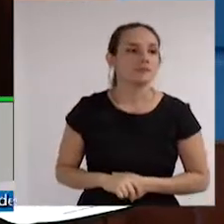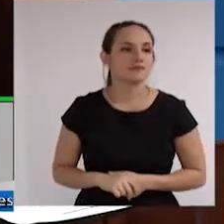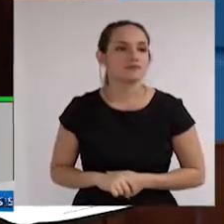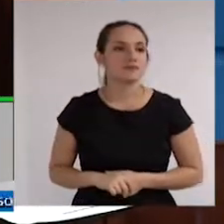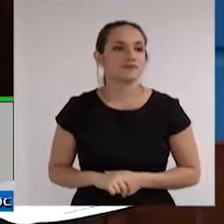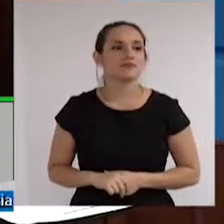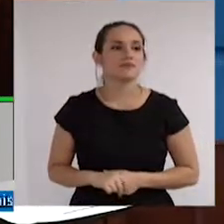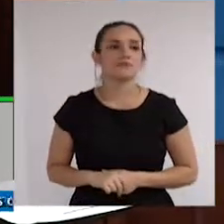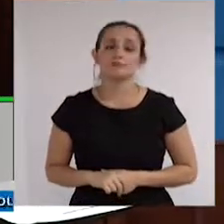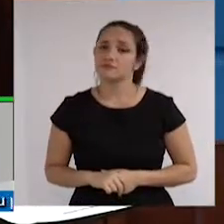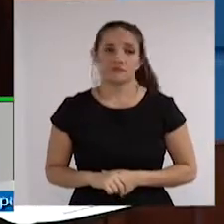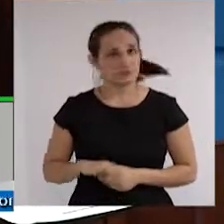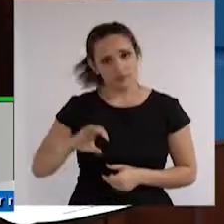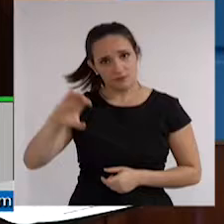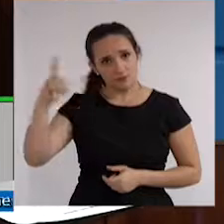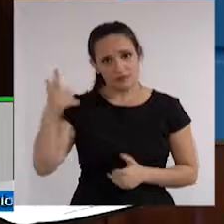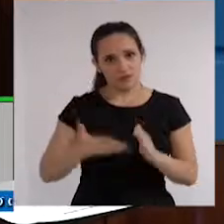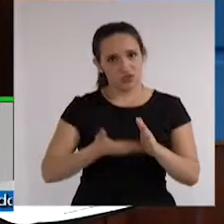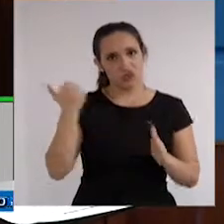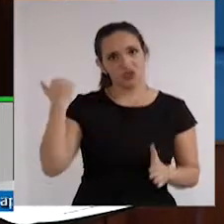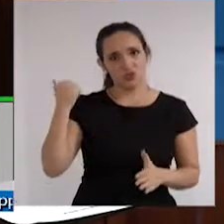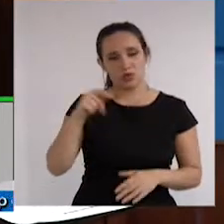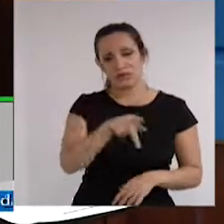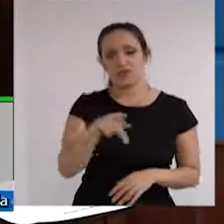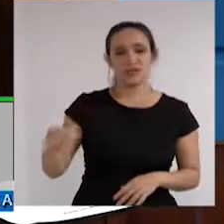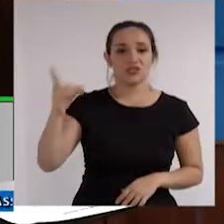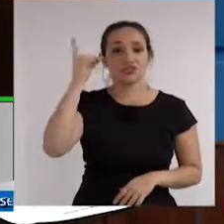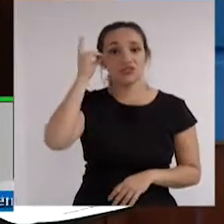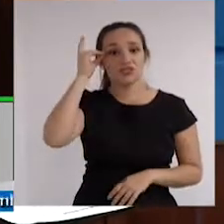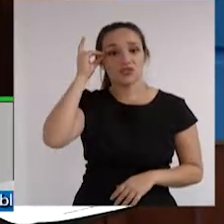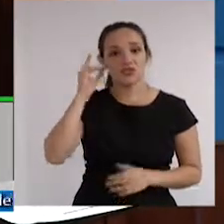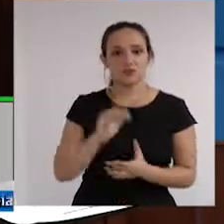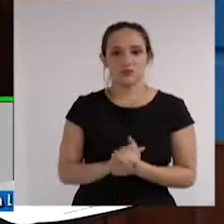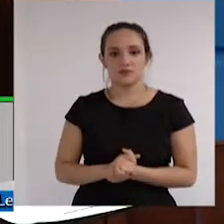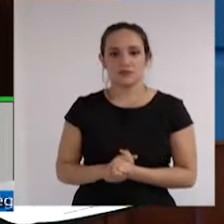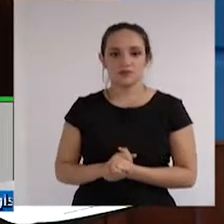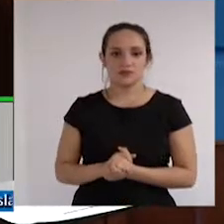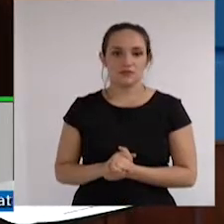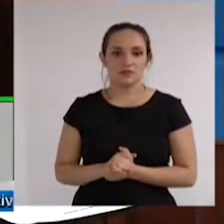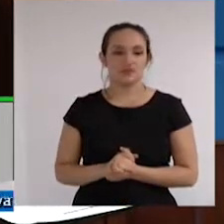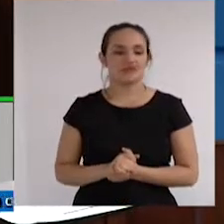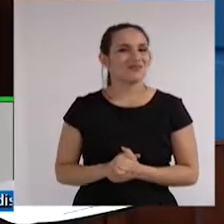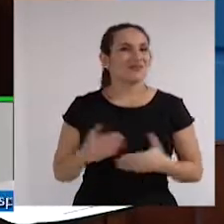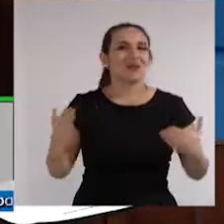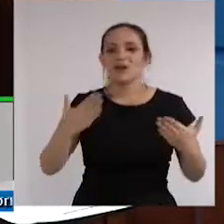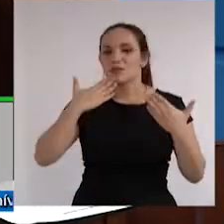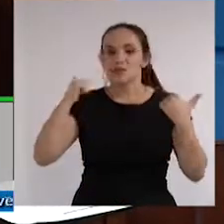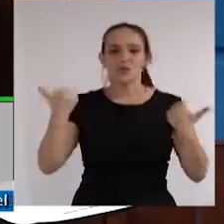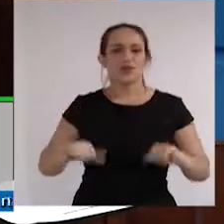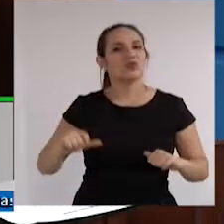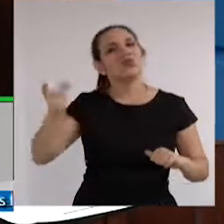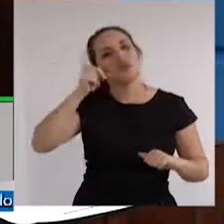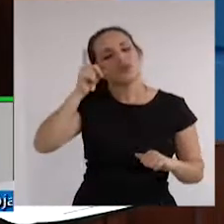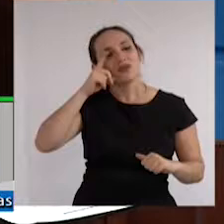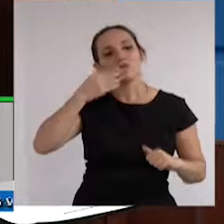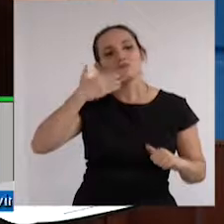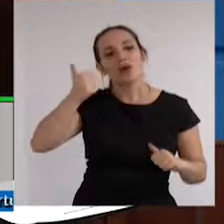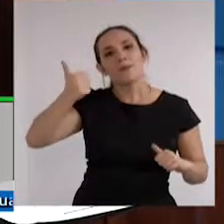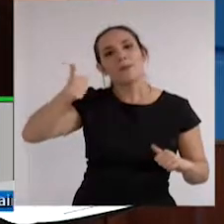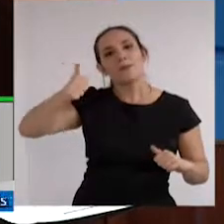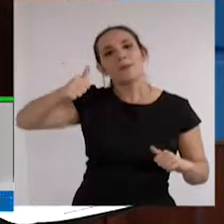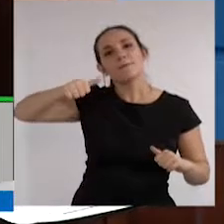golpe parlamentar, tiraram a presidente eleita, né? O que a gente está vendo hoje é a situação piorando a cada dia, deputado João